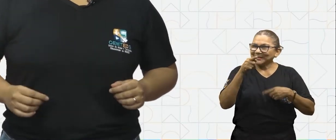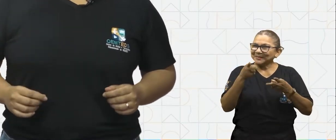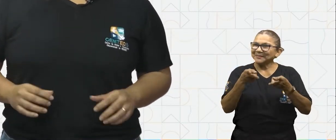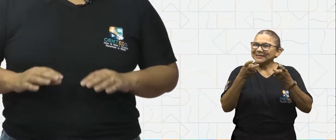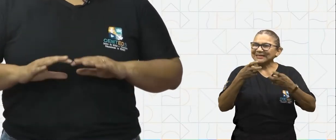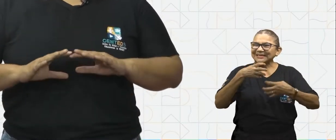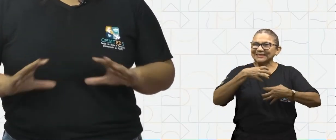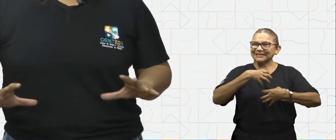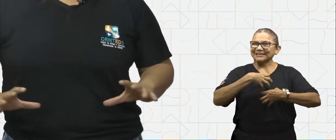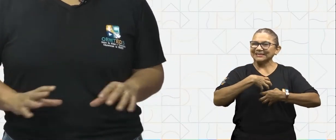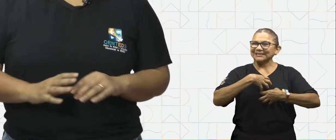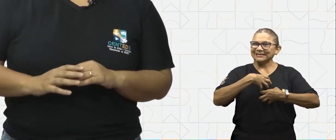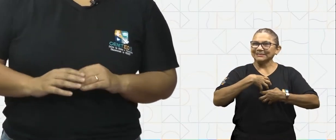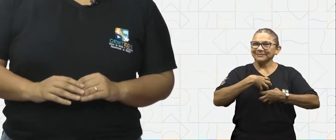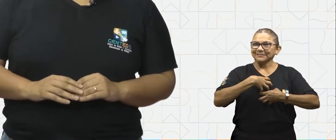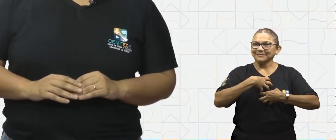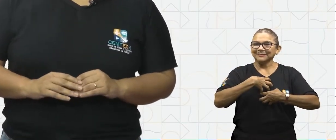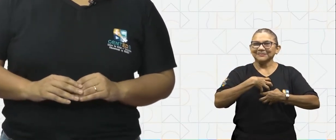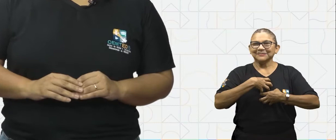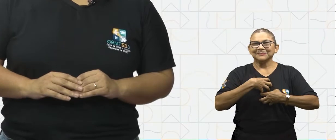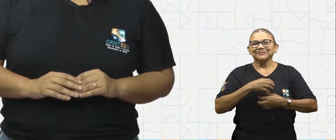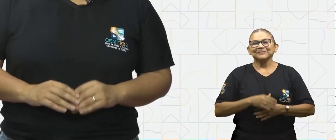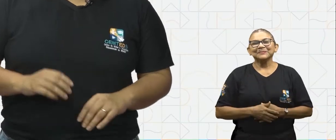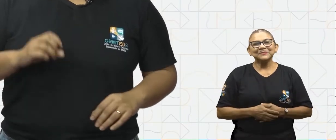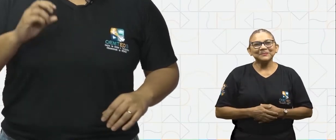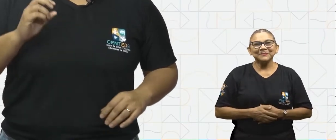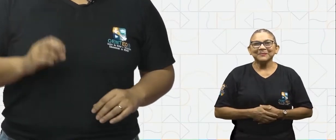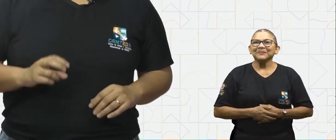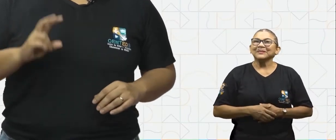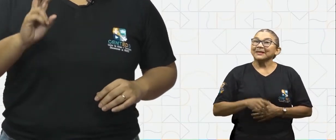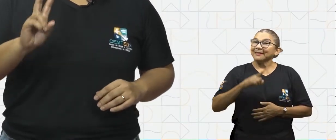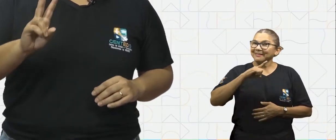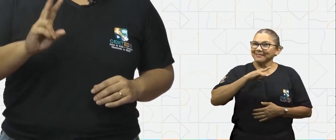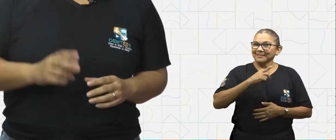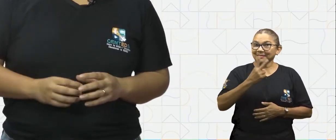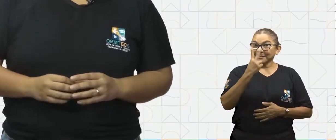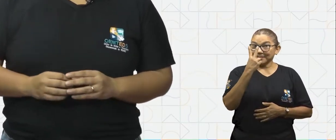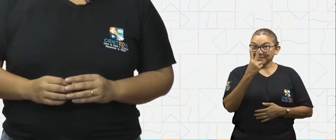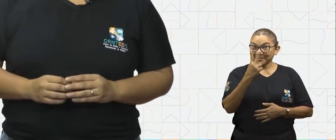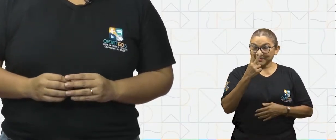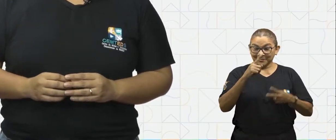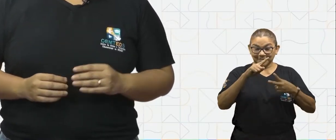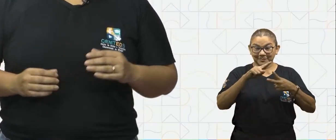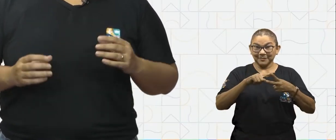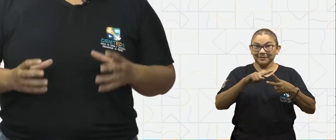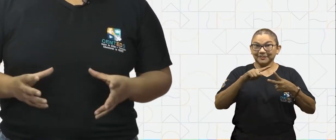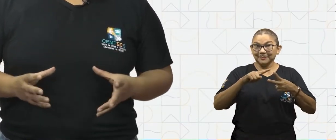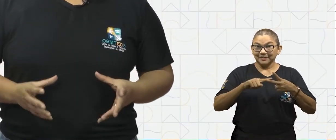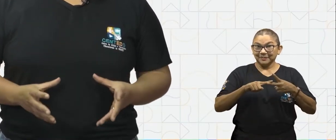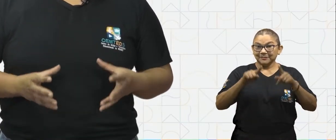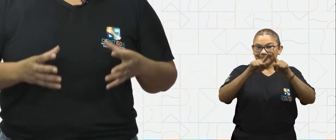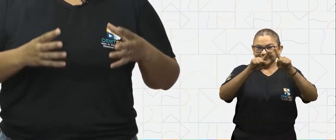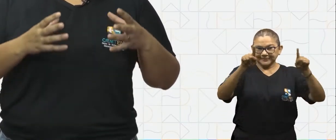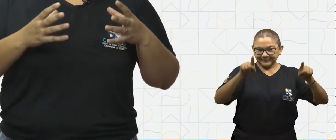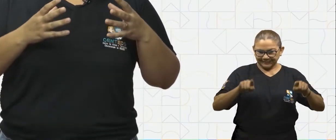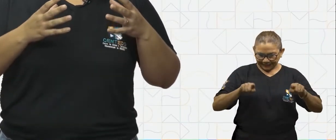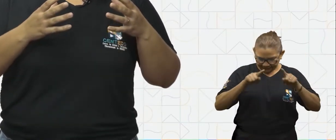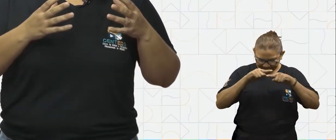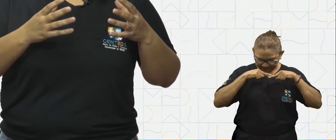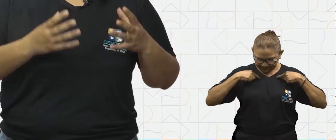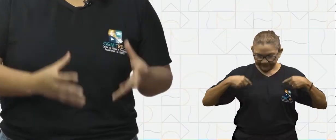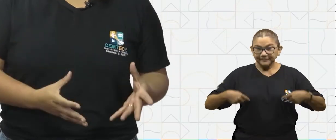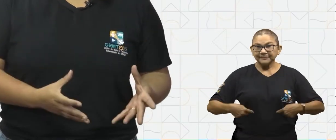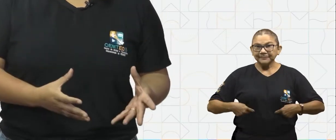você já sentiu alguma dessas sensações, não é? Existem dois sistemas do corpo humano trabalhando para que o